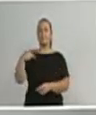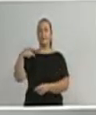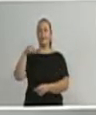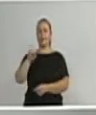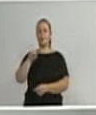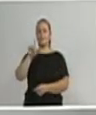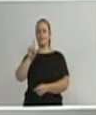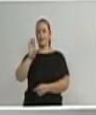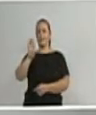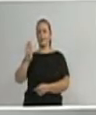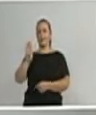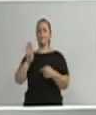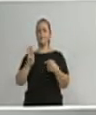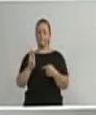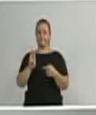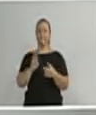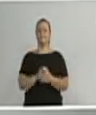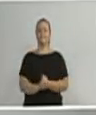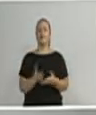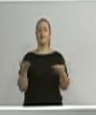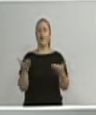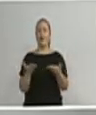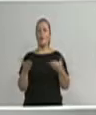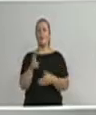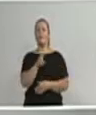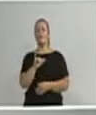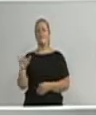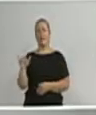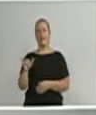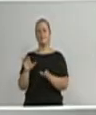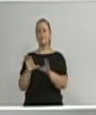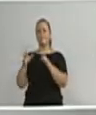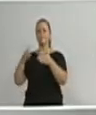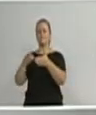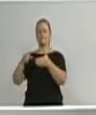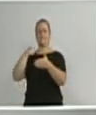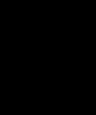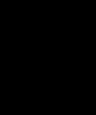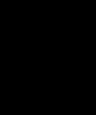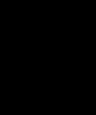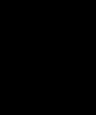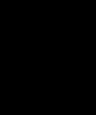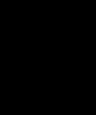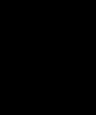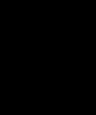na mão deles, para o destino, principalmente da nossa nação brasileira. Obrigado, senhor presidente.